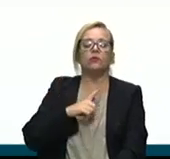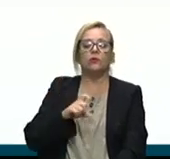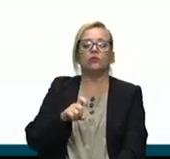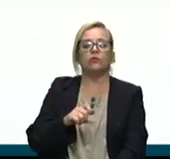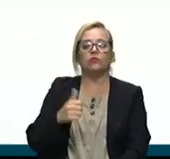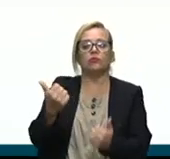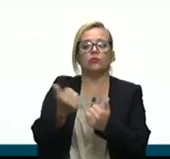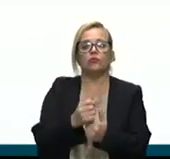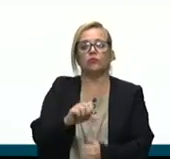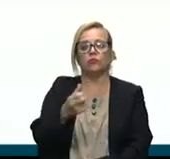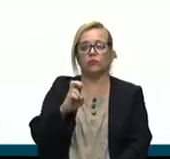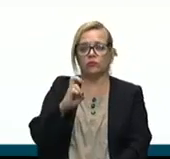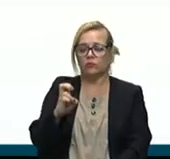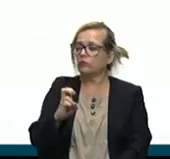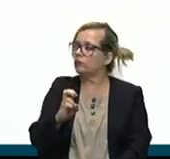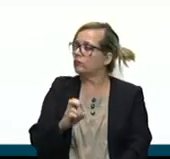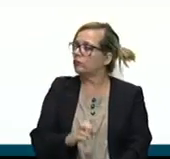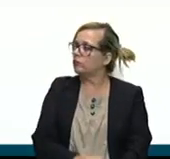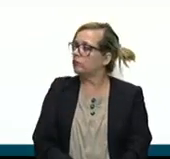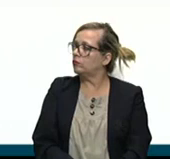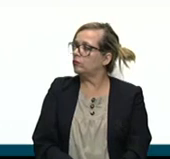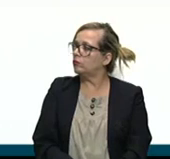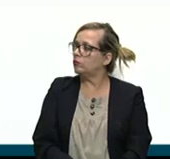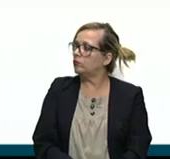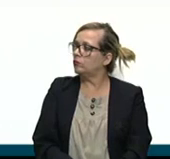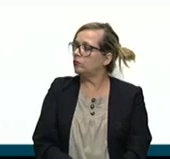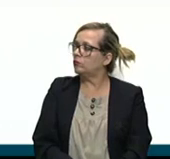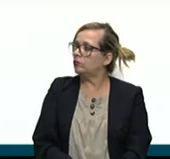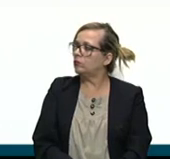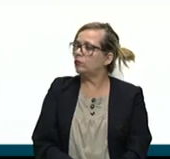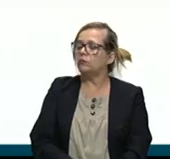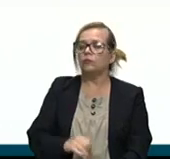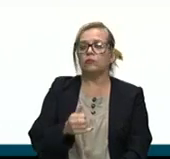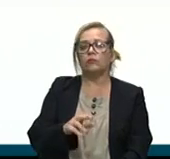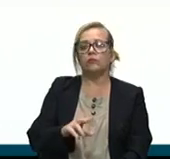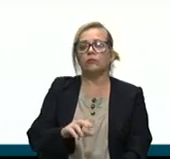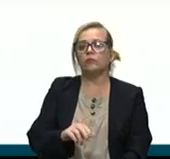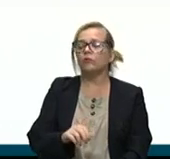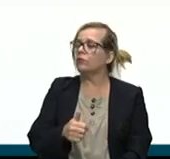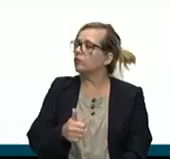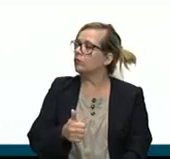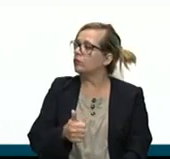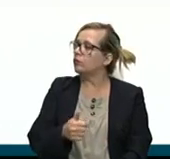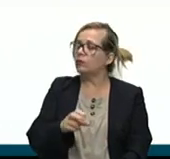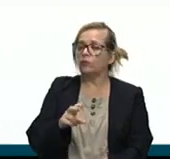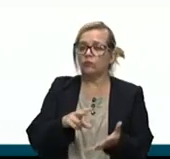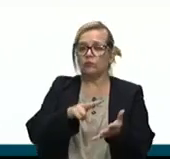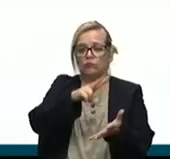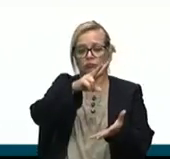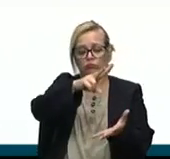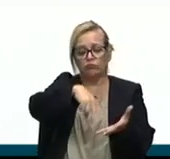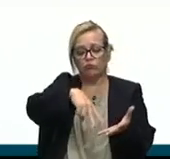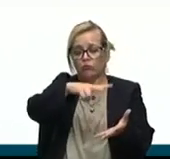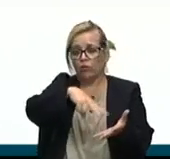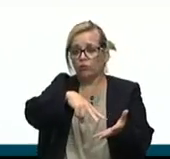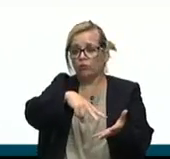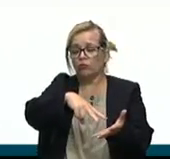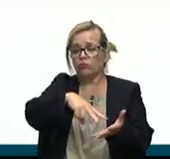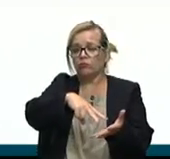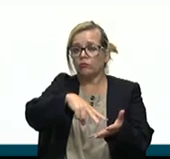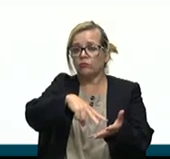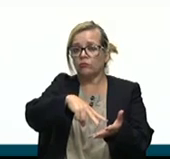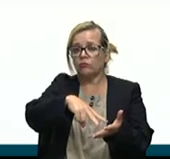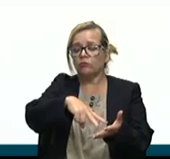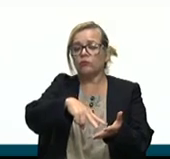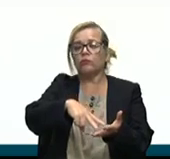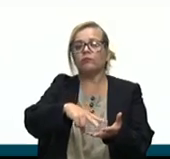coloco 15. Fica, então, y igual a 10,5 vezes 15 mais 4. E agora eu